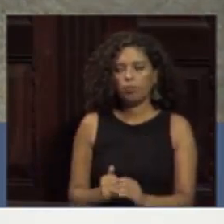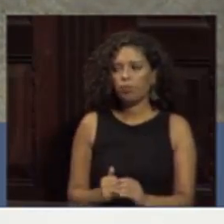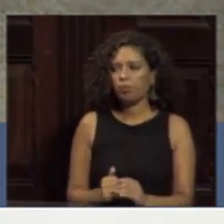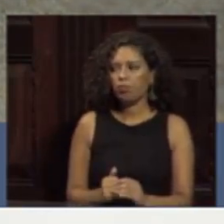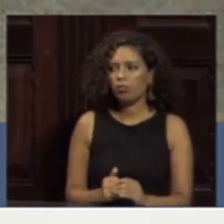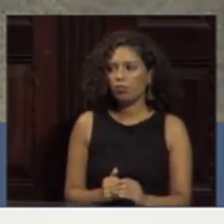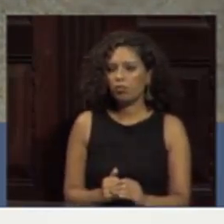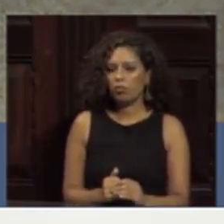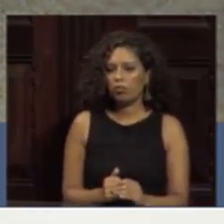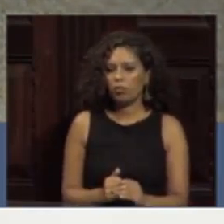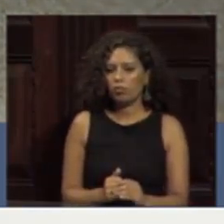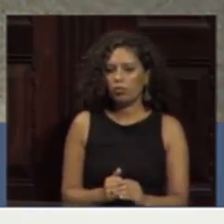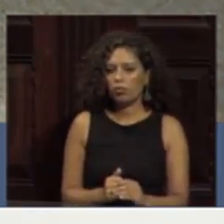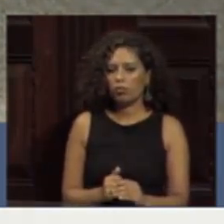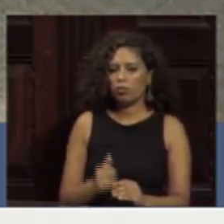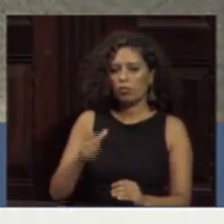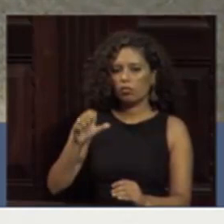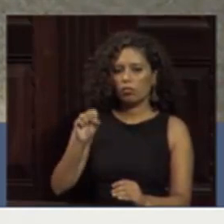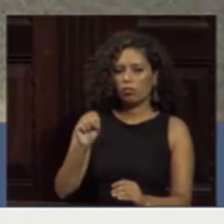foi errado.